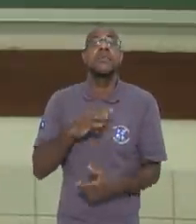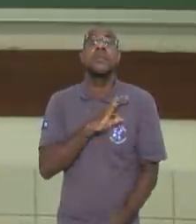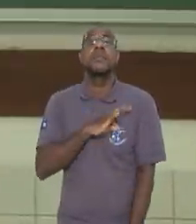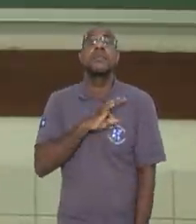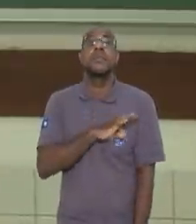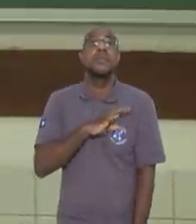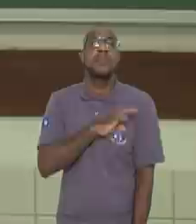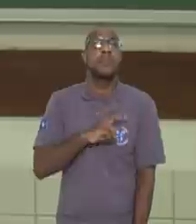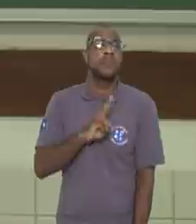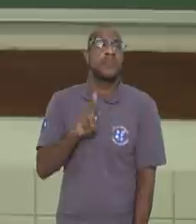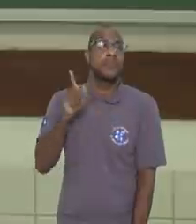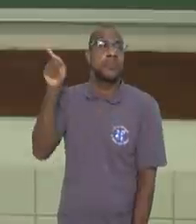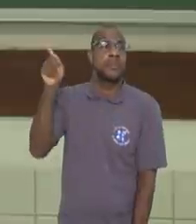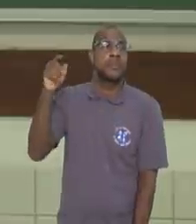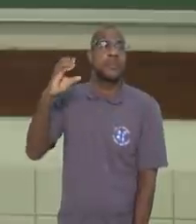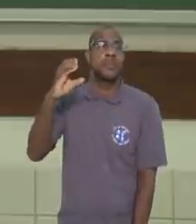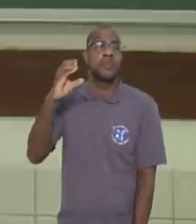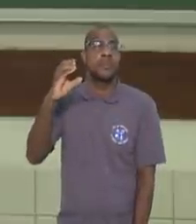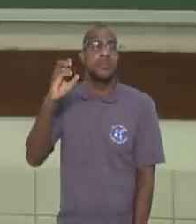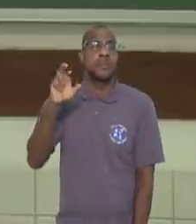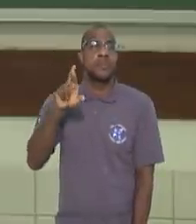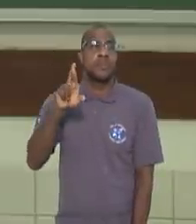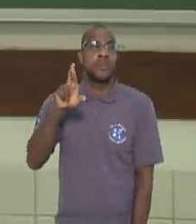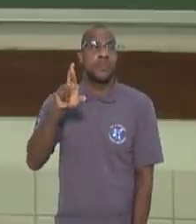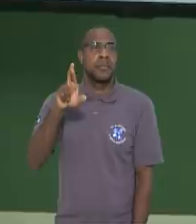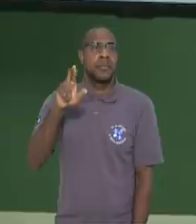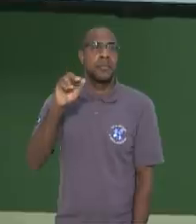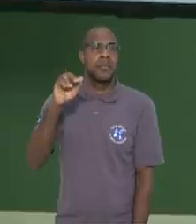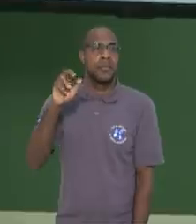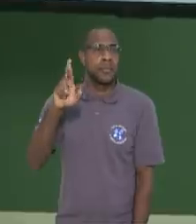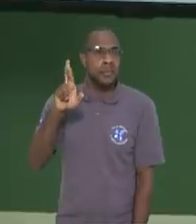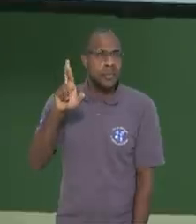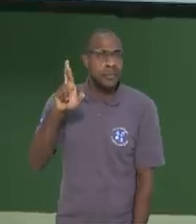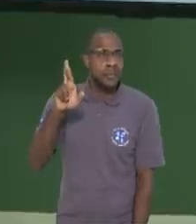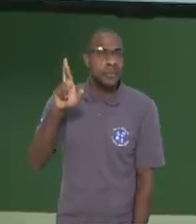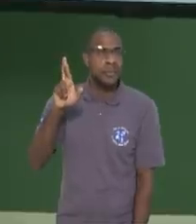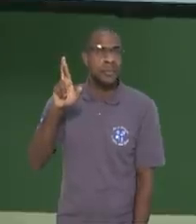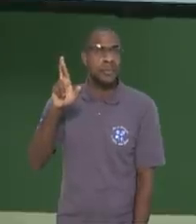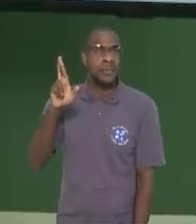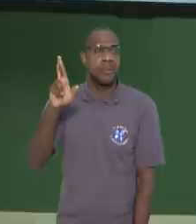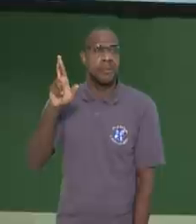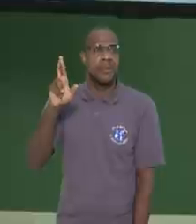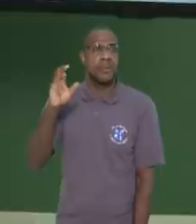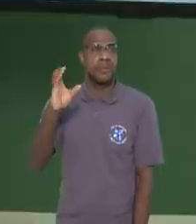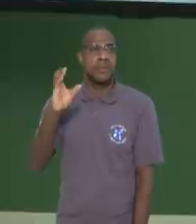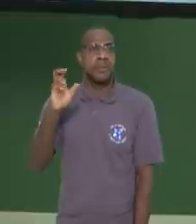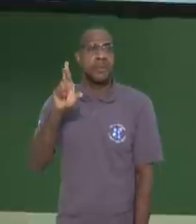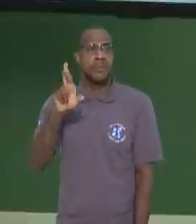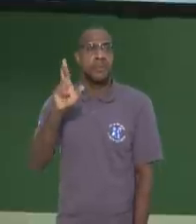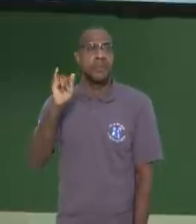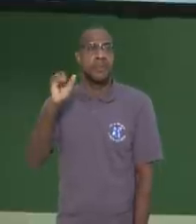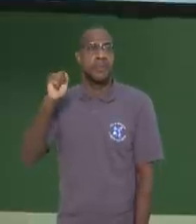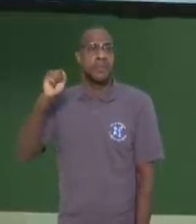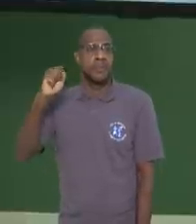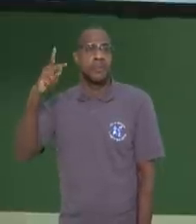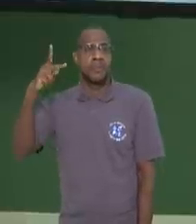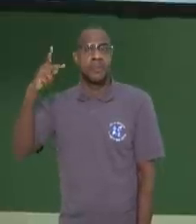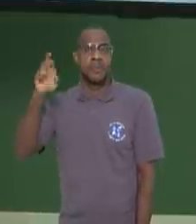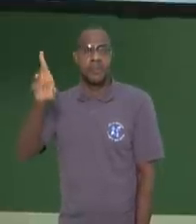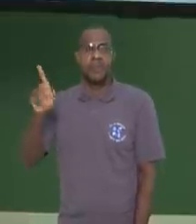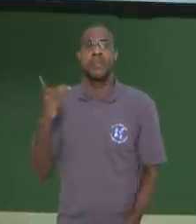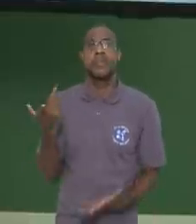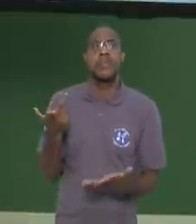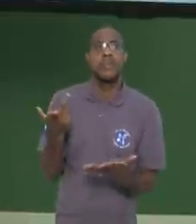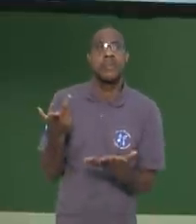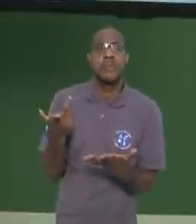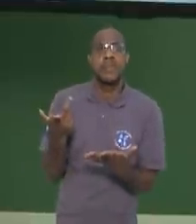que se escreve aí o CRISPR, né? Mas se lê CRISPR, alguma coisa assim. O que é isso? É essa enzima de restrição, gente. É essa enzima que vai